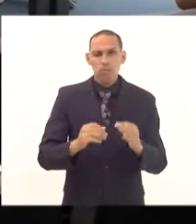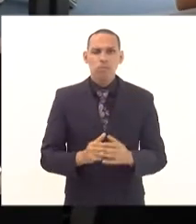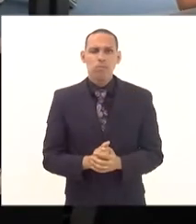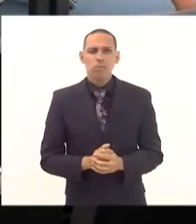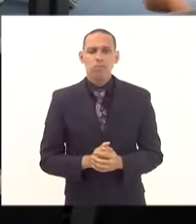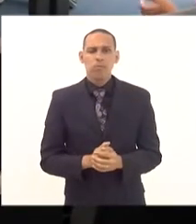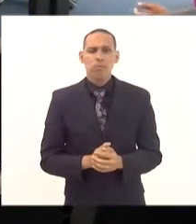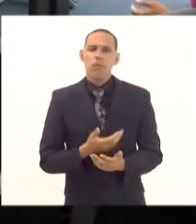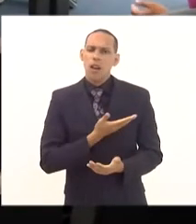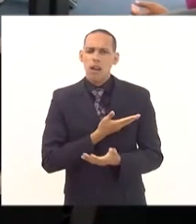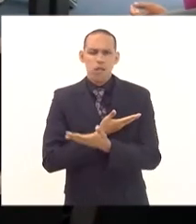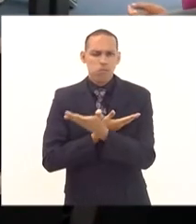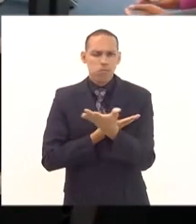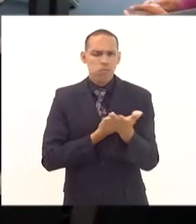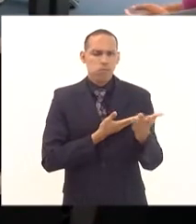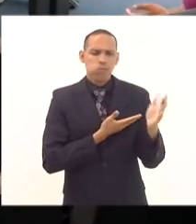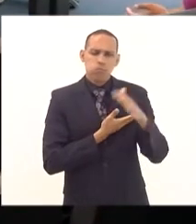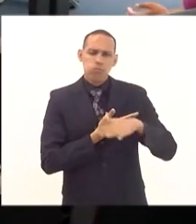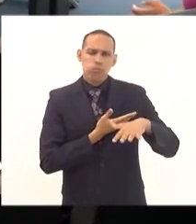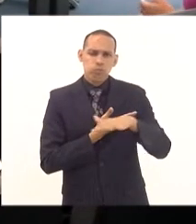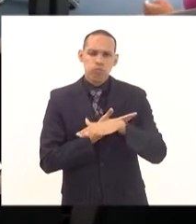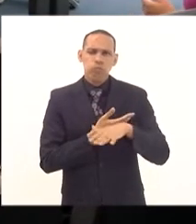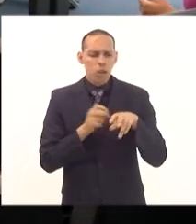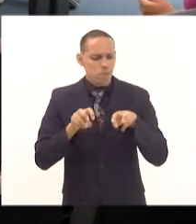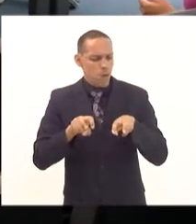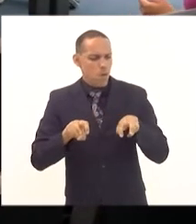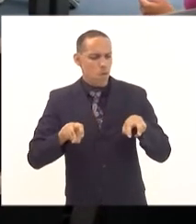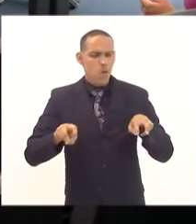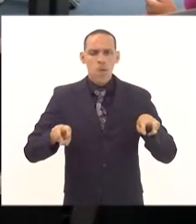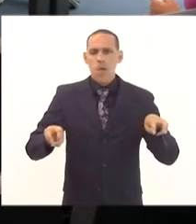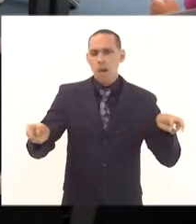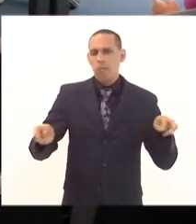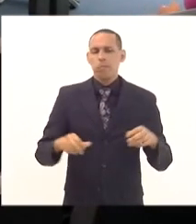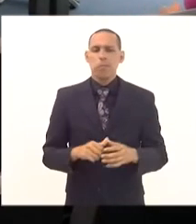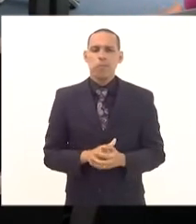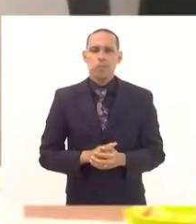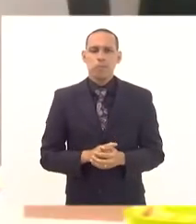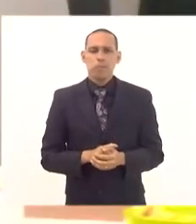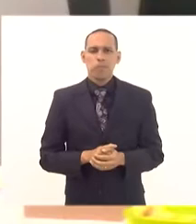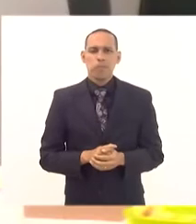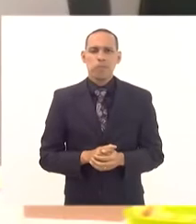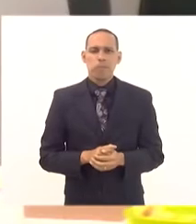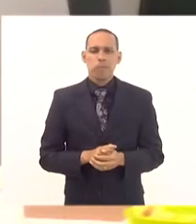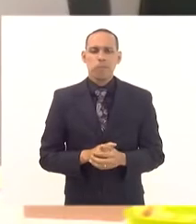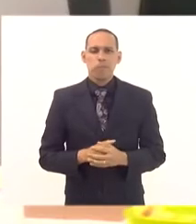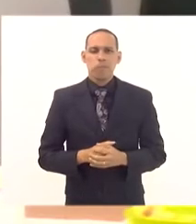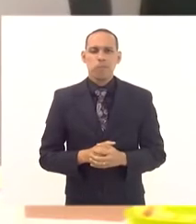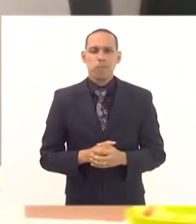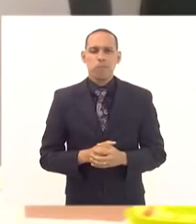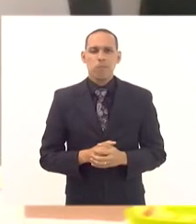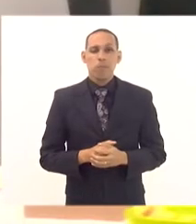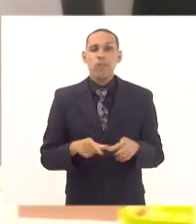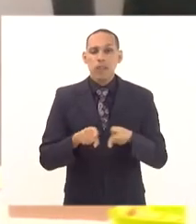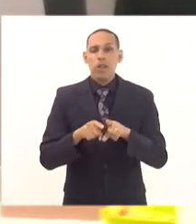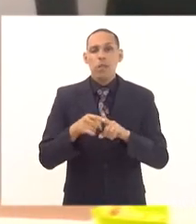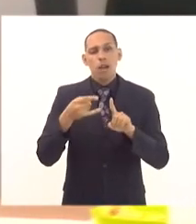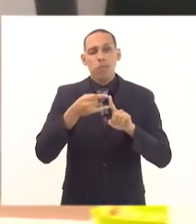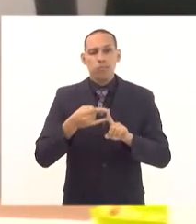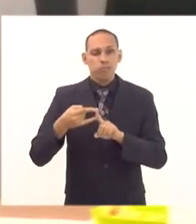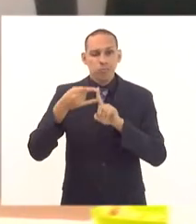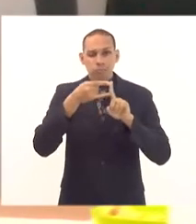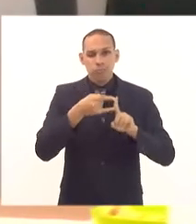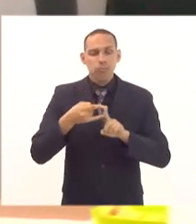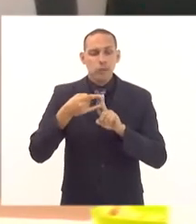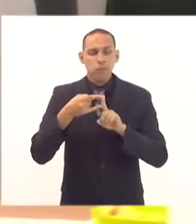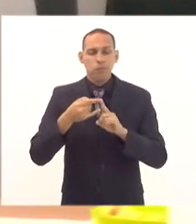tanto dos companheiros e companheiras que estão a mesa aqui presencialmente quem é está pelos um também as